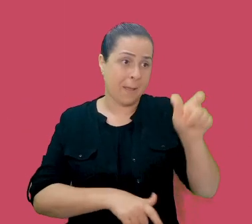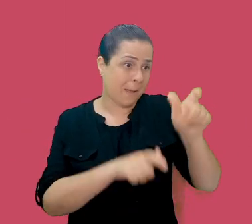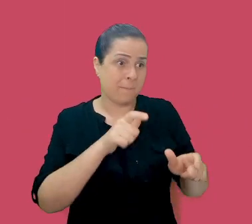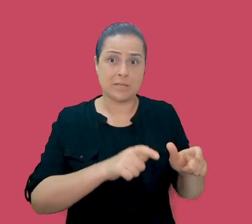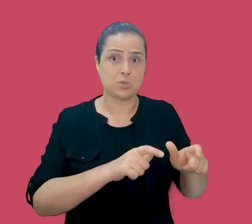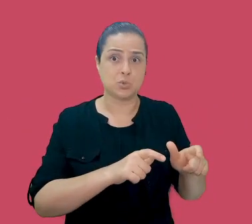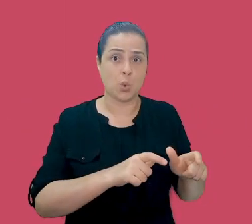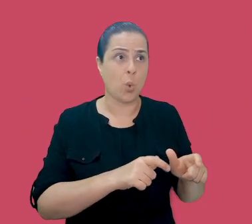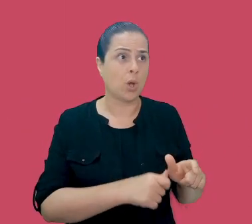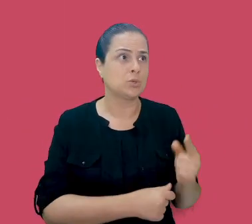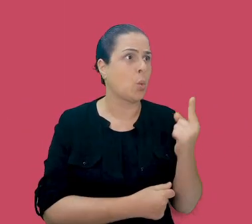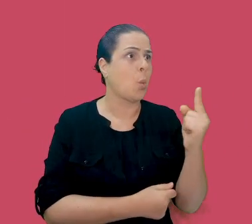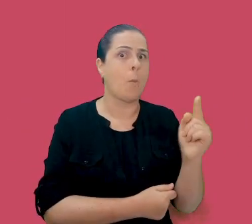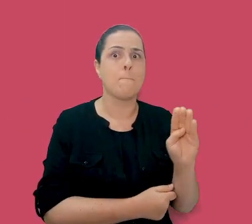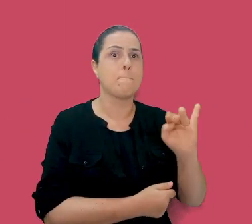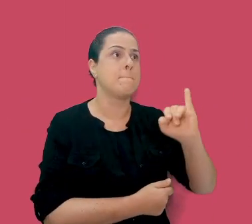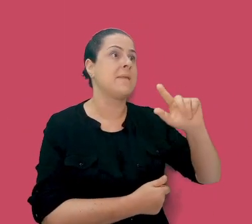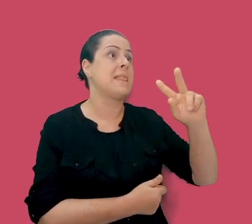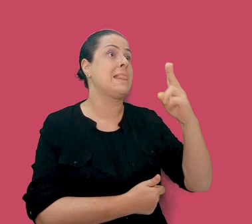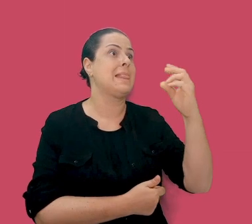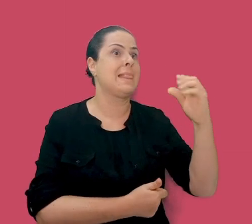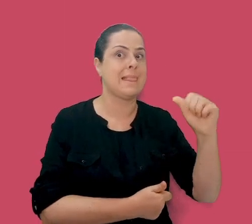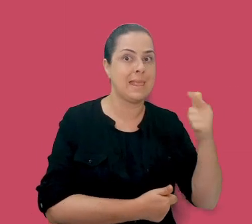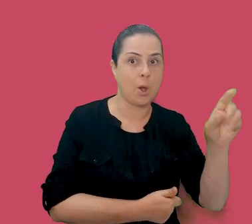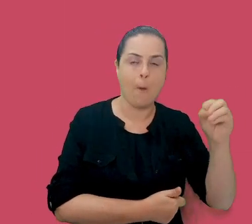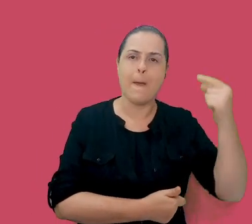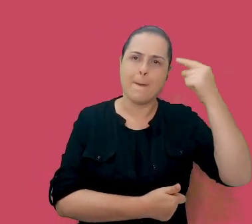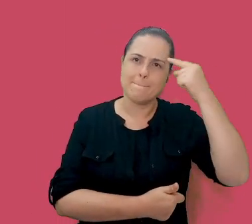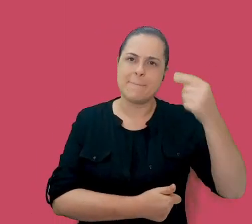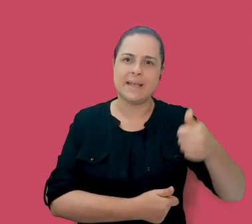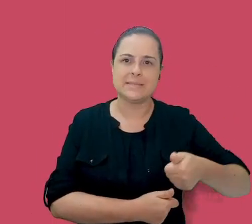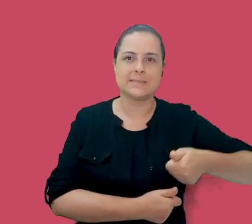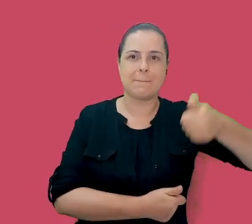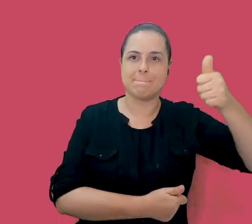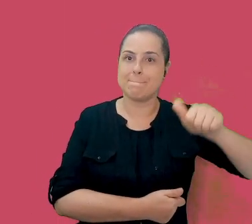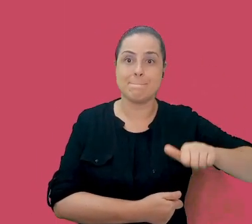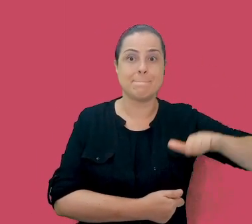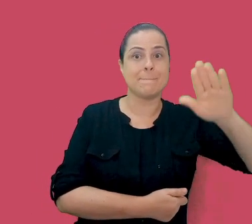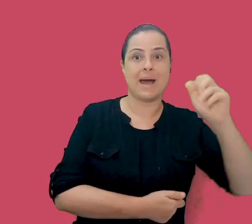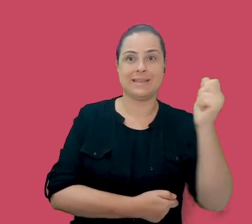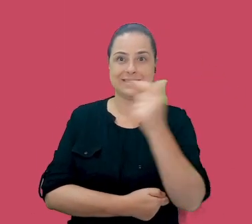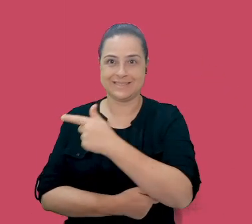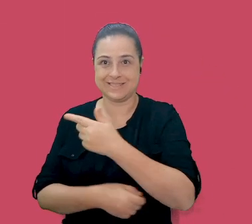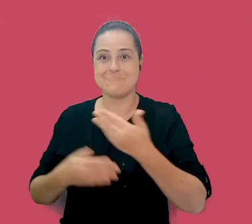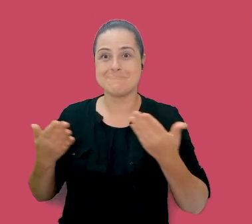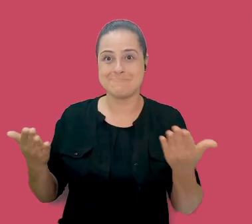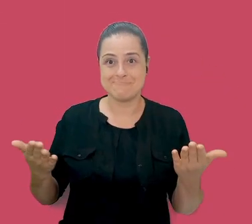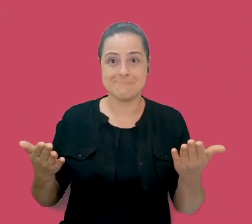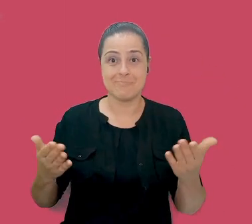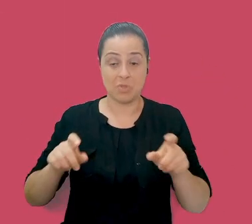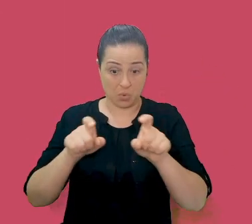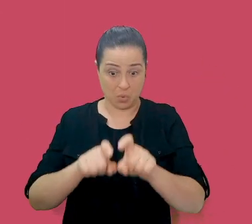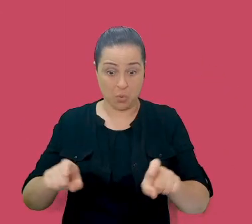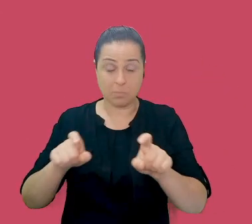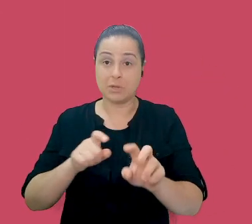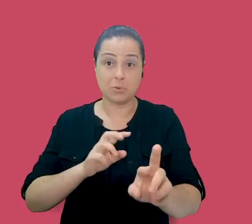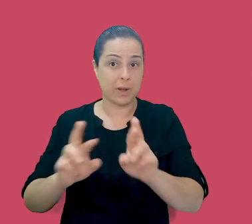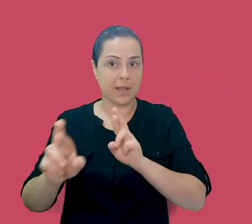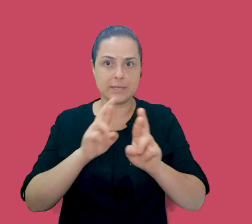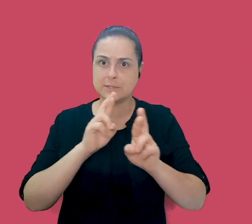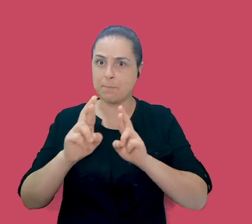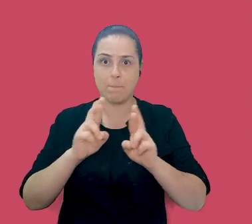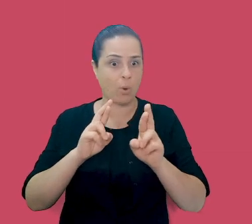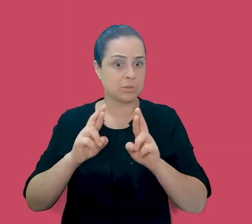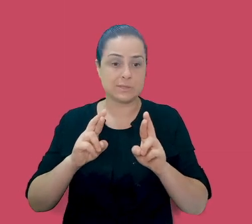cabeças pensam melhor que uma. Essa é a ideia. Né? Então, ele consegue trazer respostas extremamente